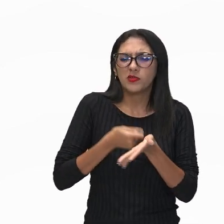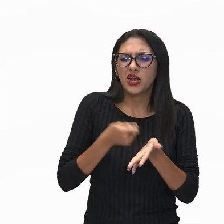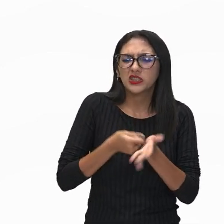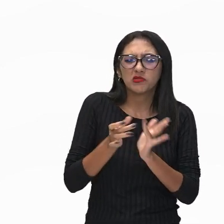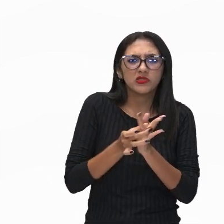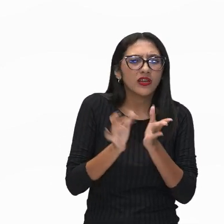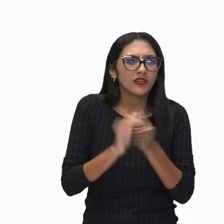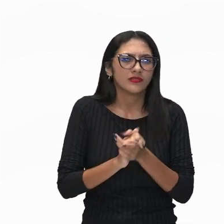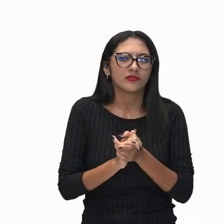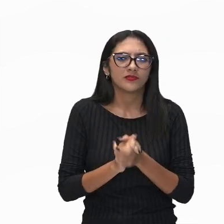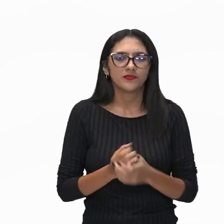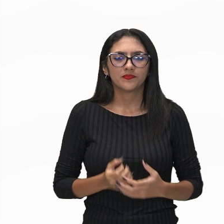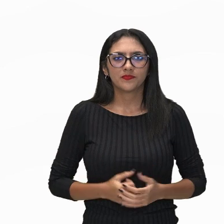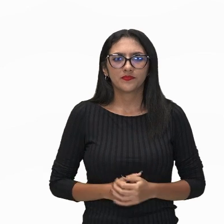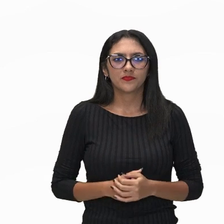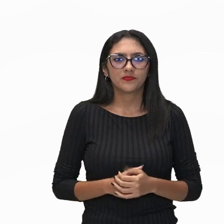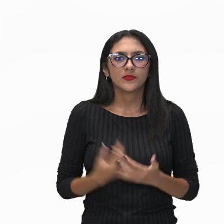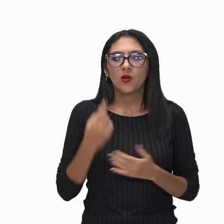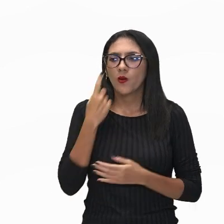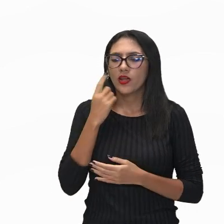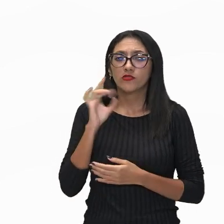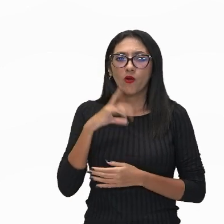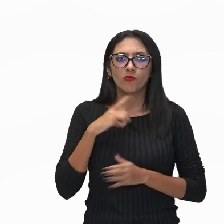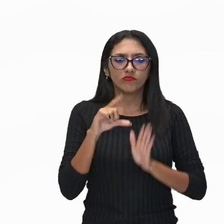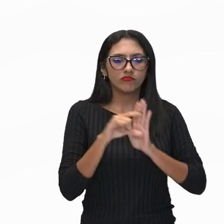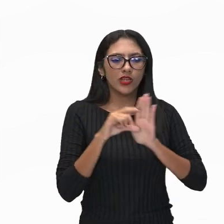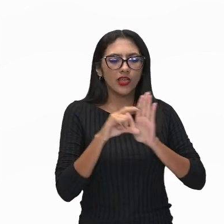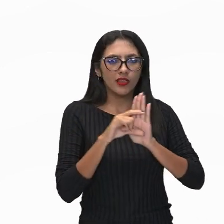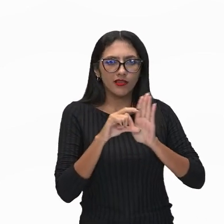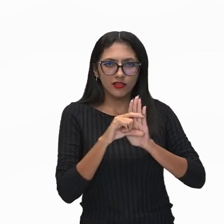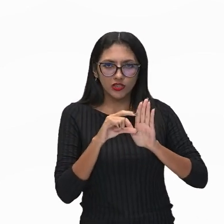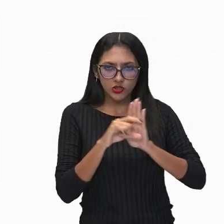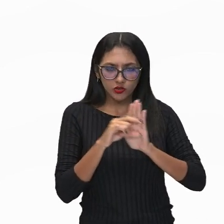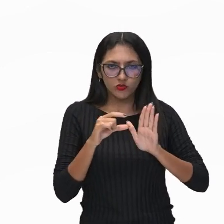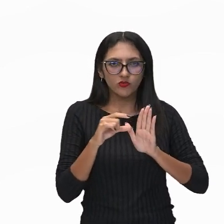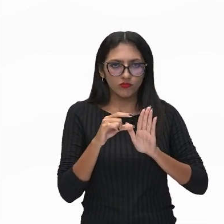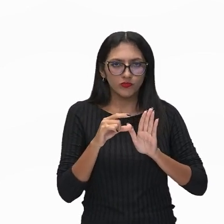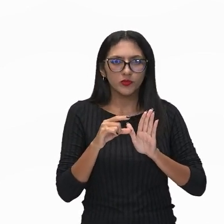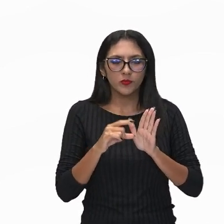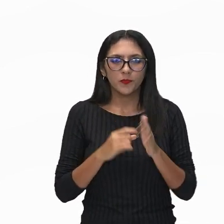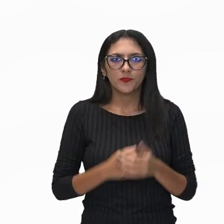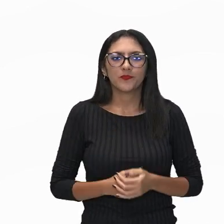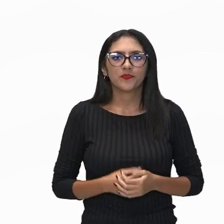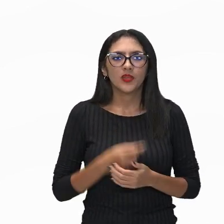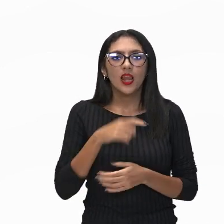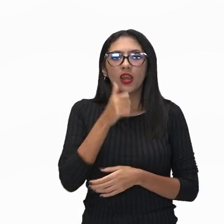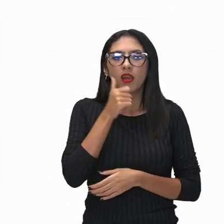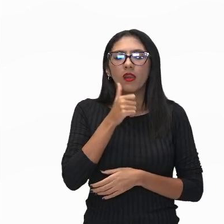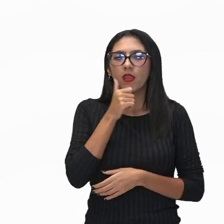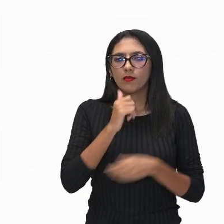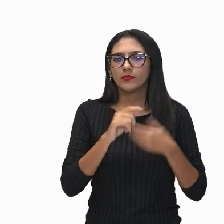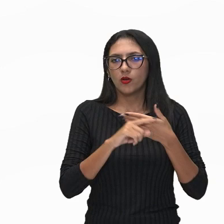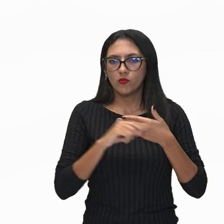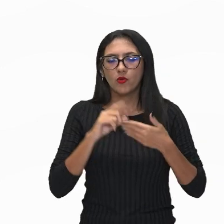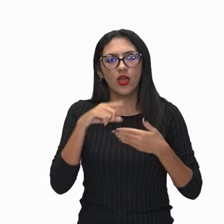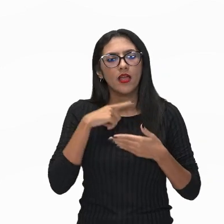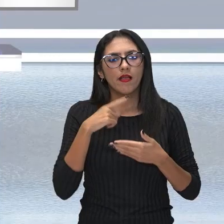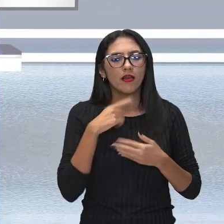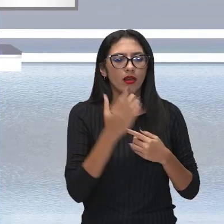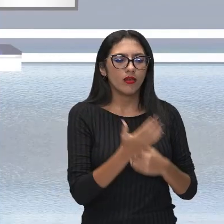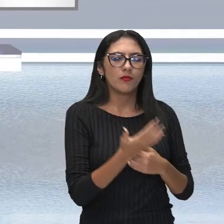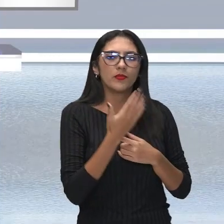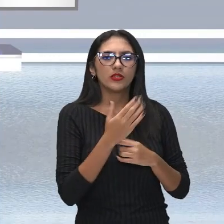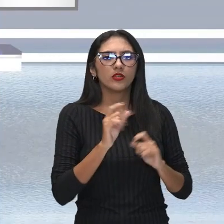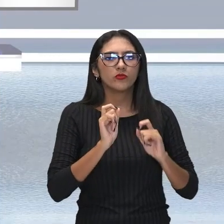uma reportagem que traz essa fala, né, da Sonita, e que ela traz para a gente